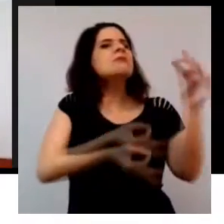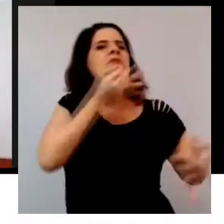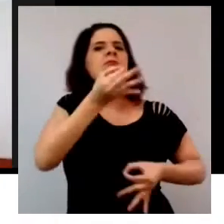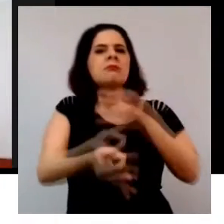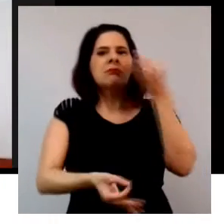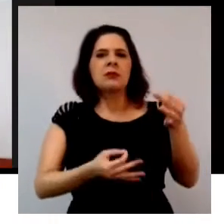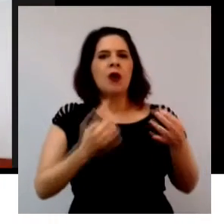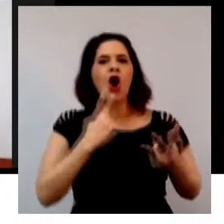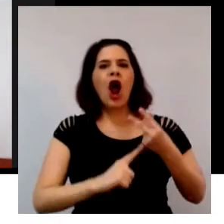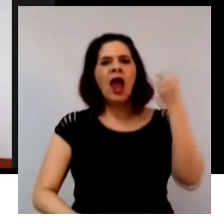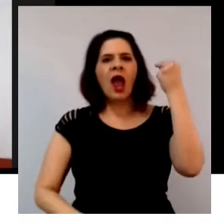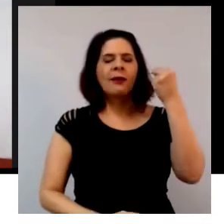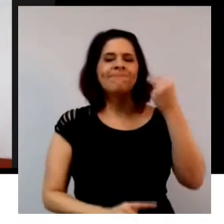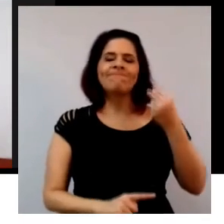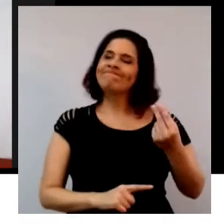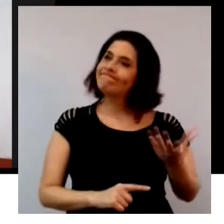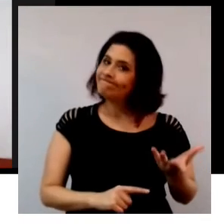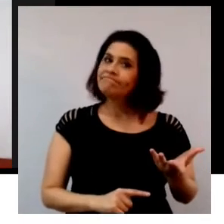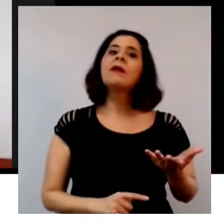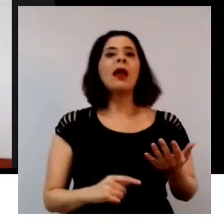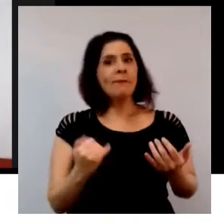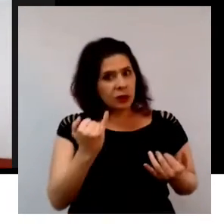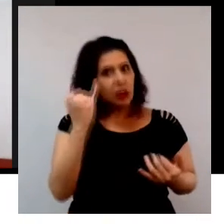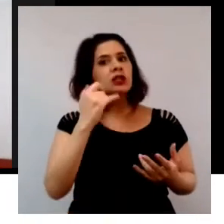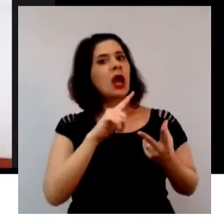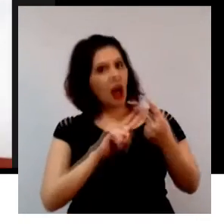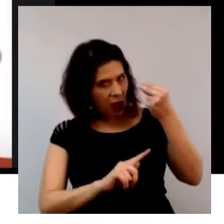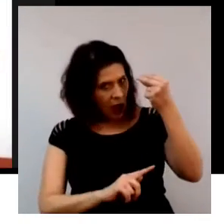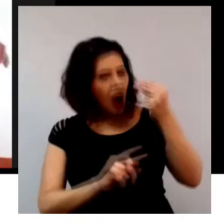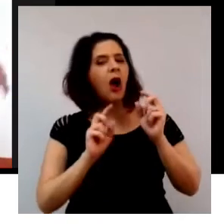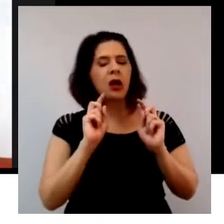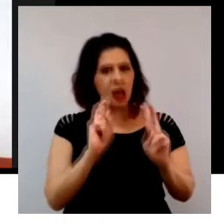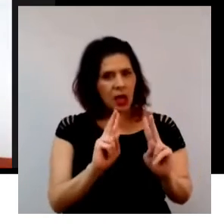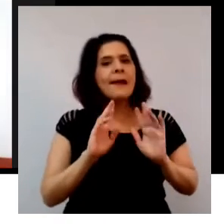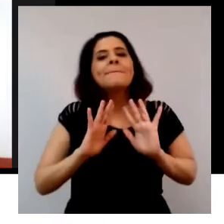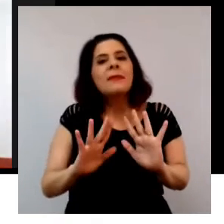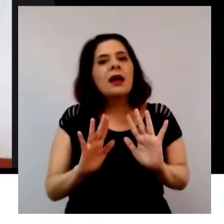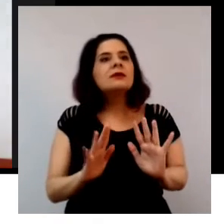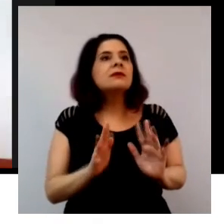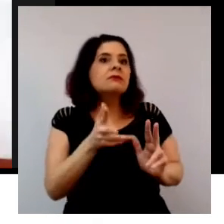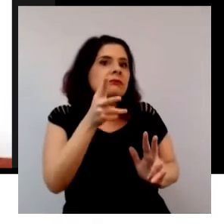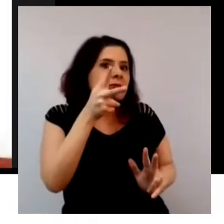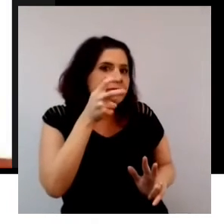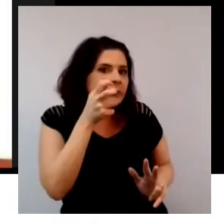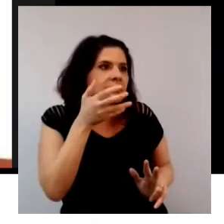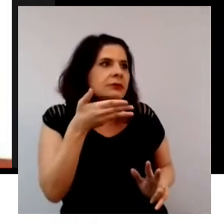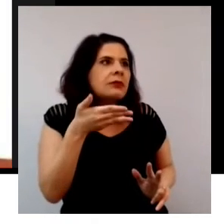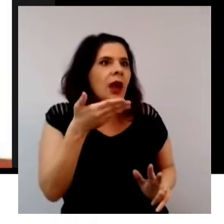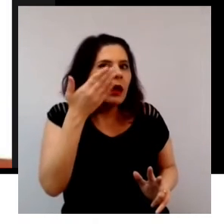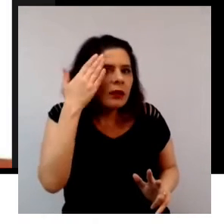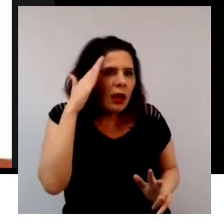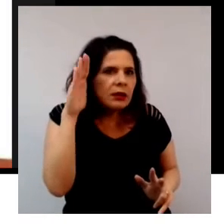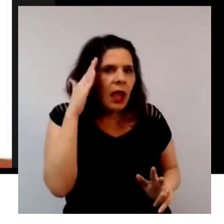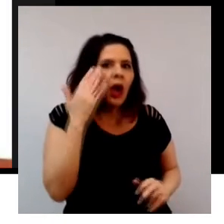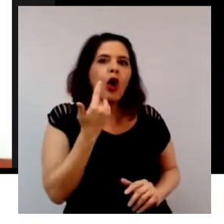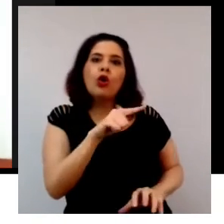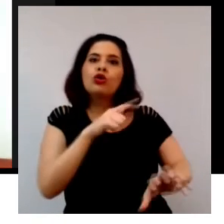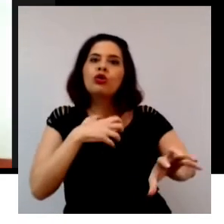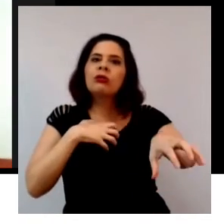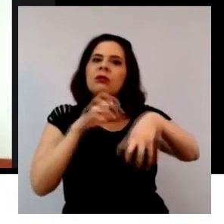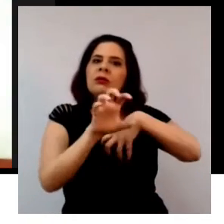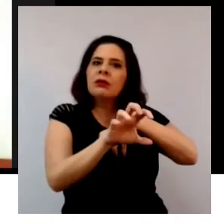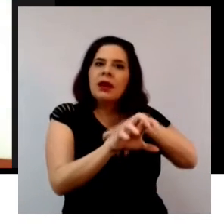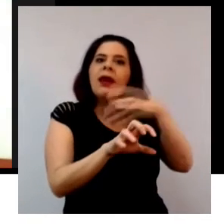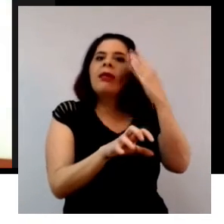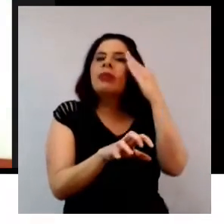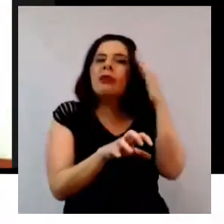ganhar em determinados casos é muito importante, mas eu acho que escutar é fundamental também, mesmo que seja para ganhar, acho que entender a trajetória do outro,